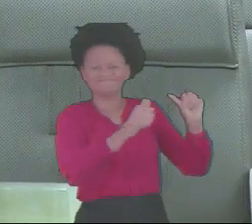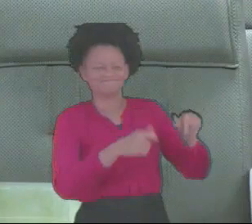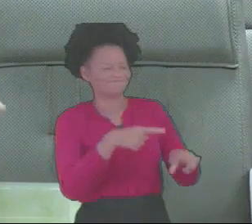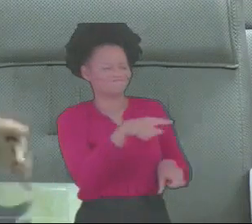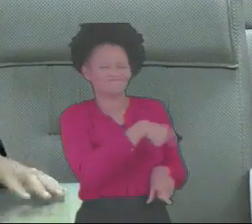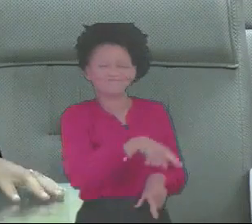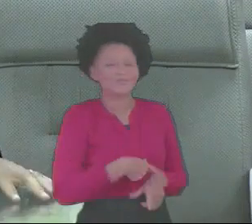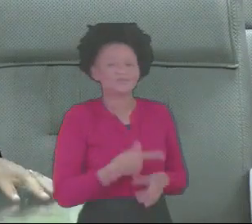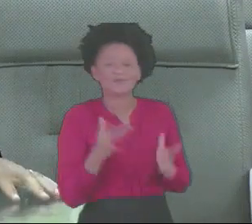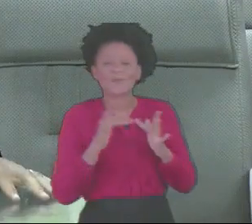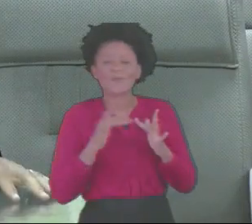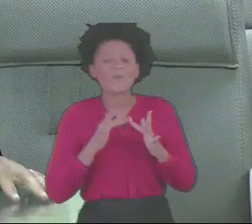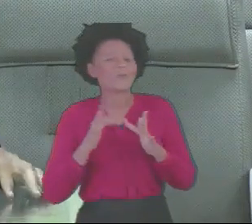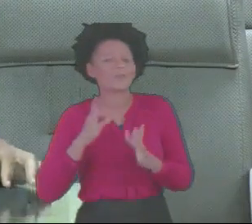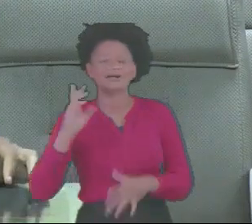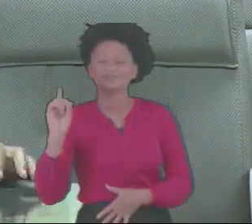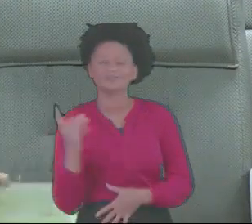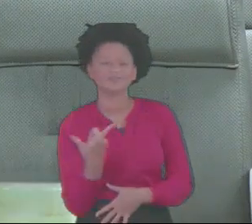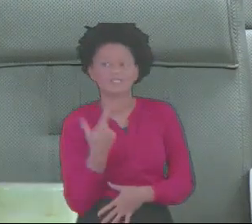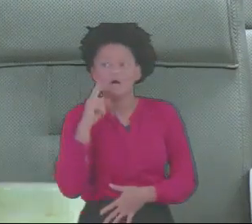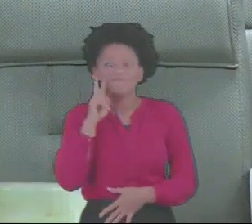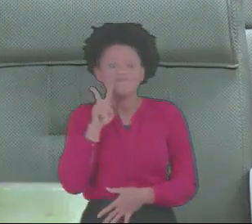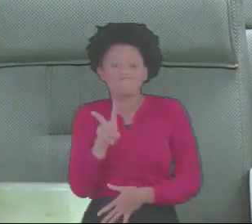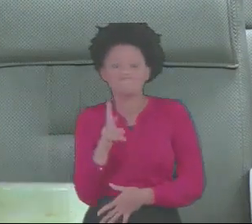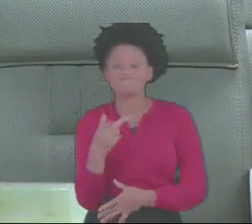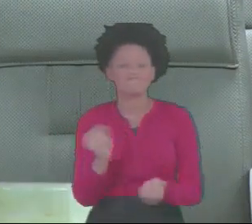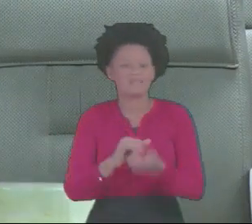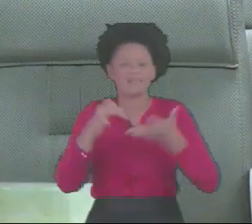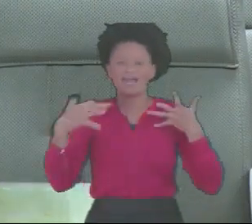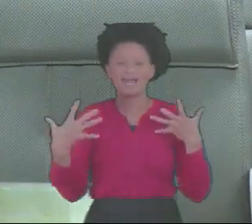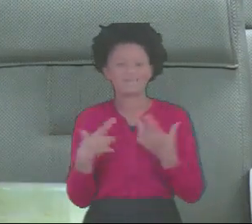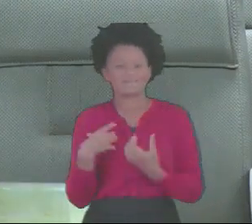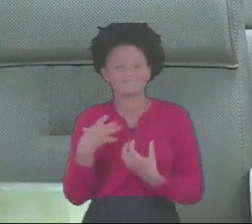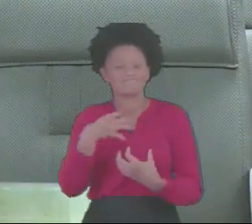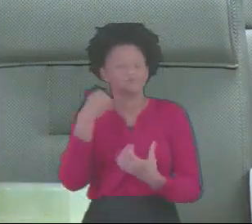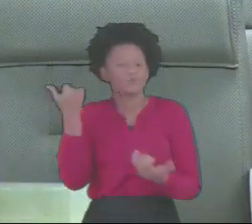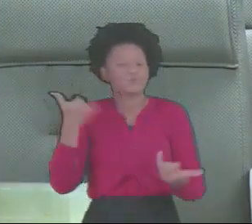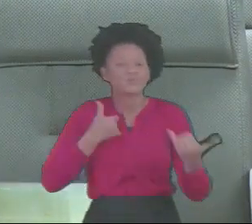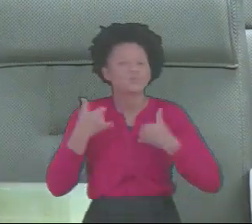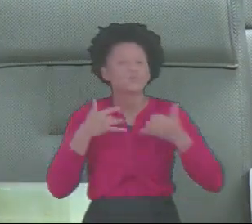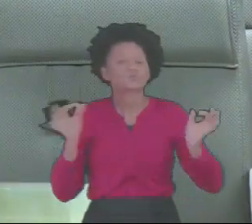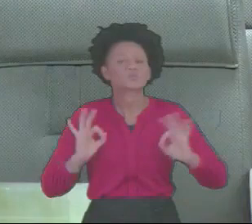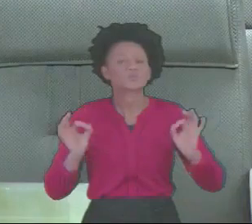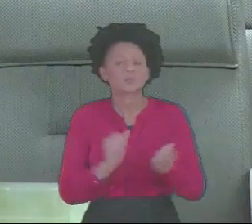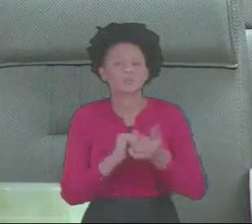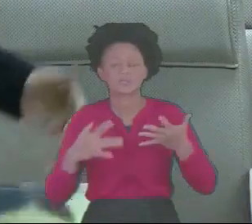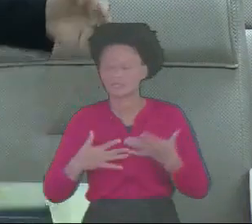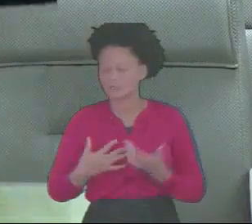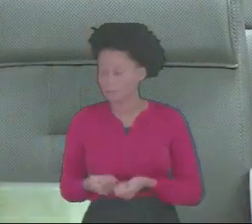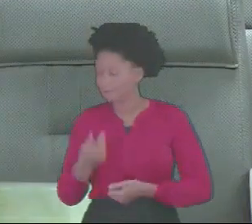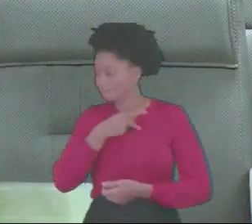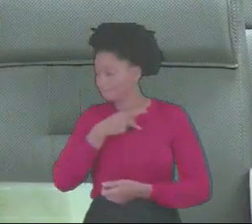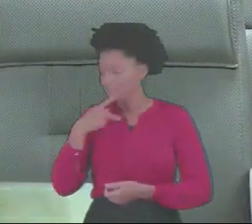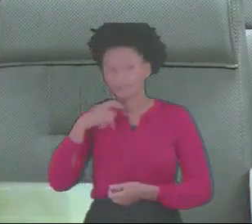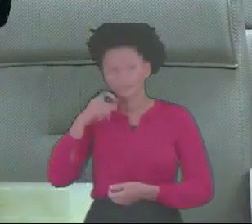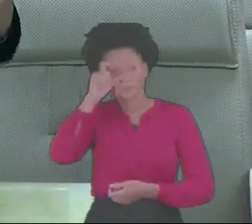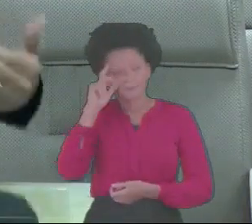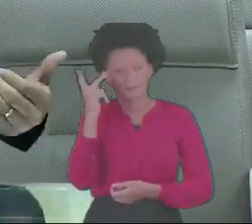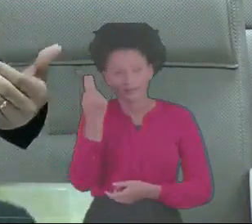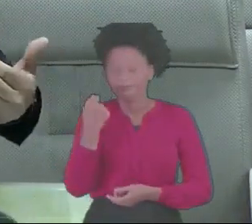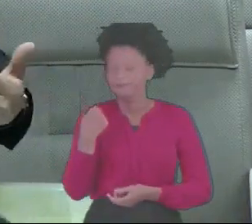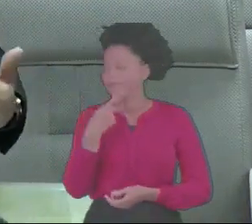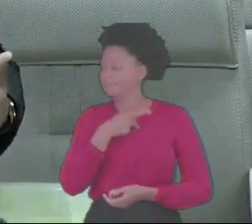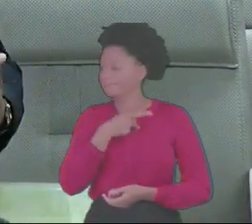Experience ou com Deus e eu lendo essa passagem pastor Augusto Pastore Bengala do pastor Cláudio Pastor